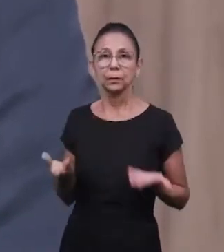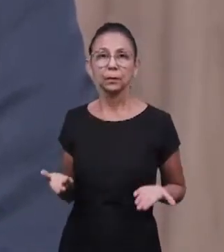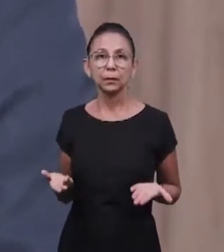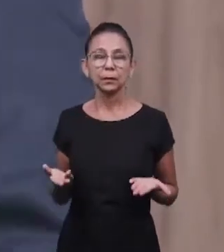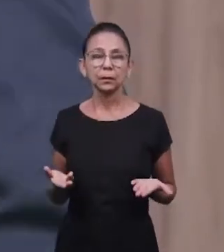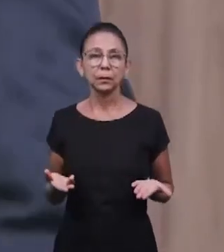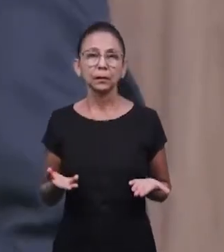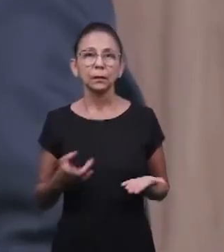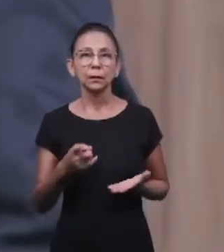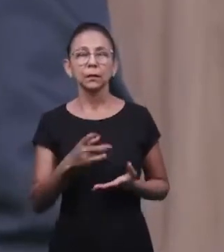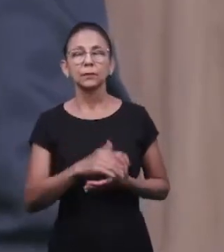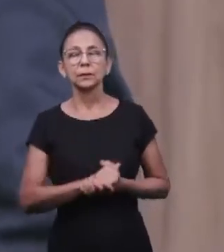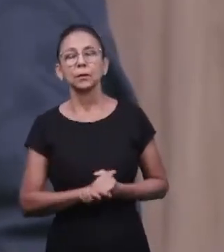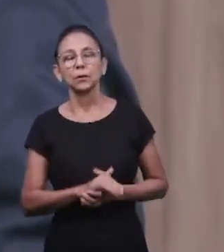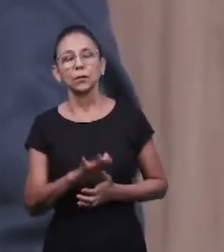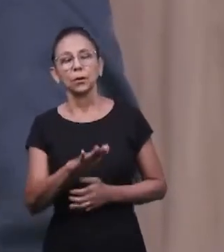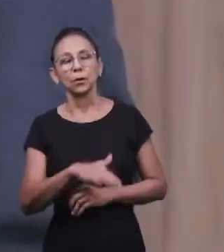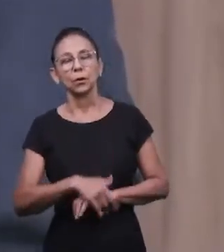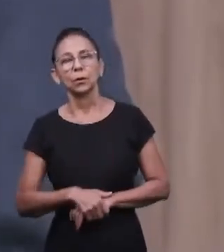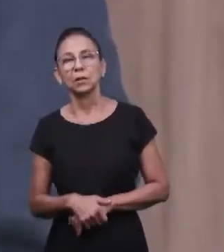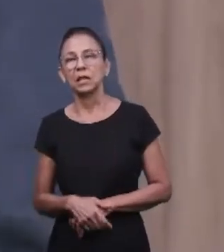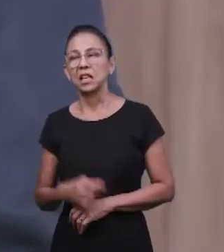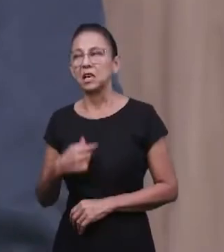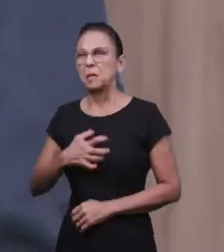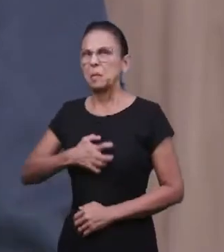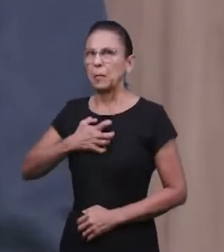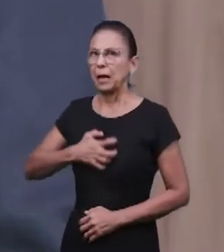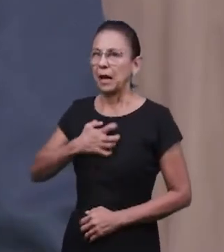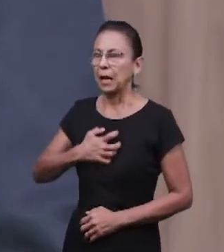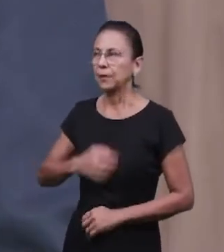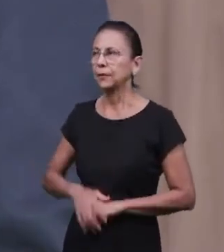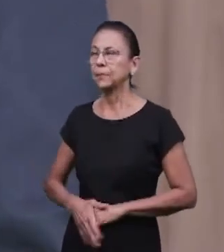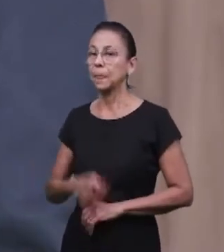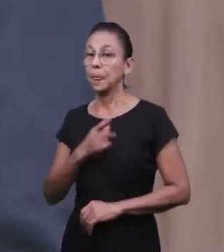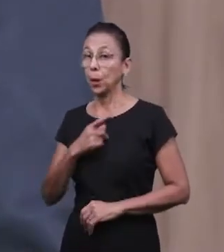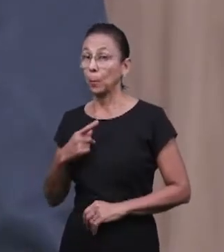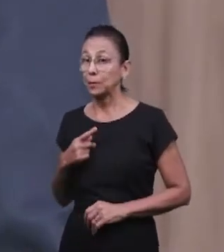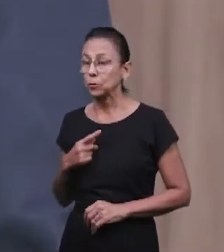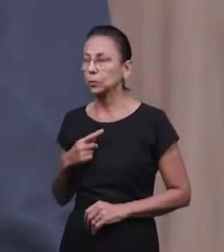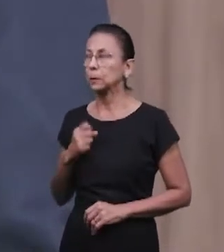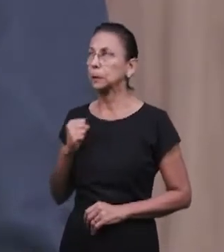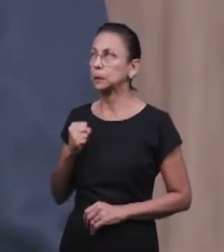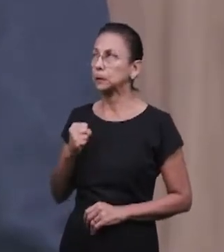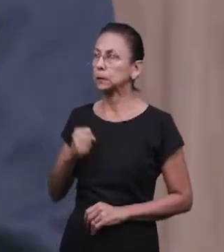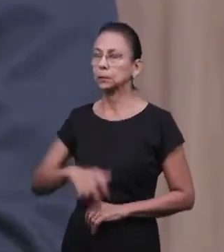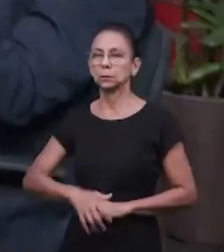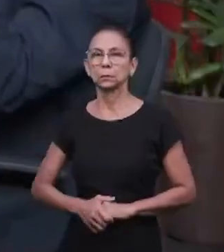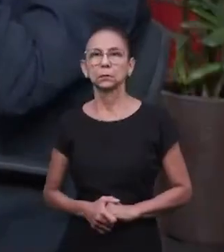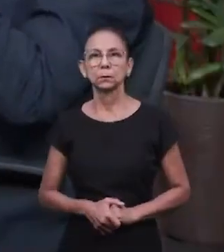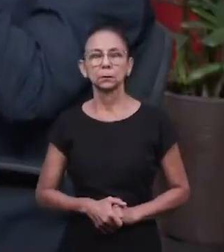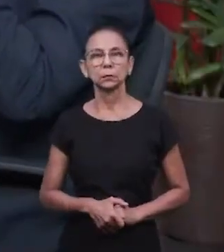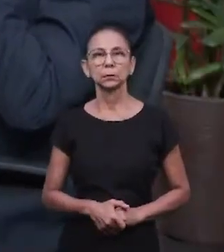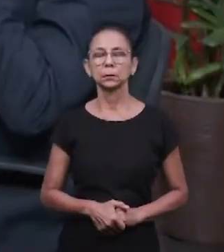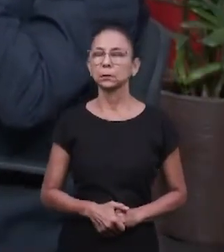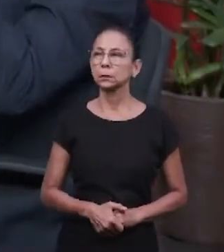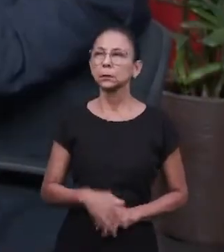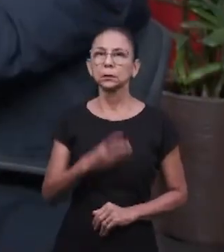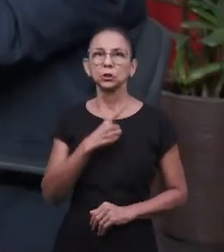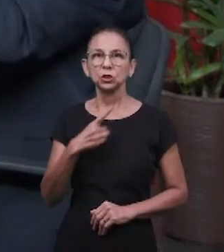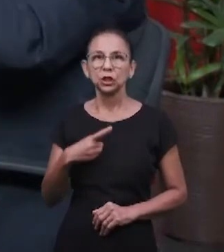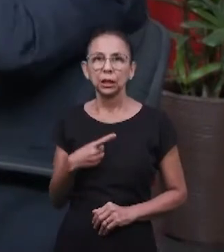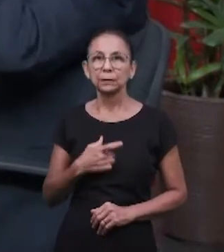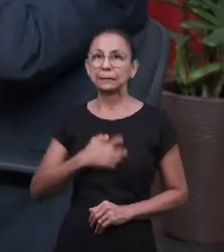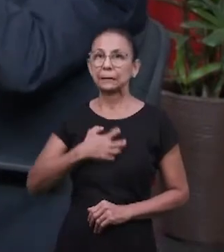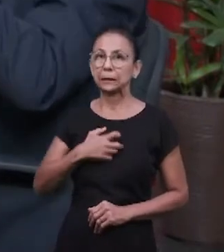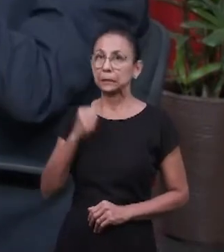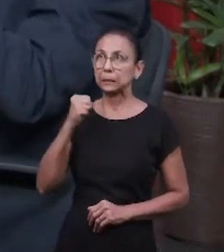terrível. Ah, você vai chegar no seu carro e falar: ó. Eu estou com raiva do pastor, o pastor fez aquele negócio contra mim. Vai criar raiva no filho contra o pastor, contra o obreiro,